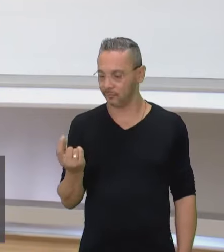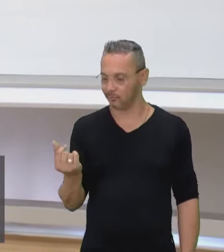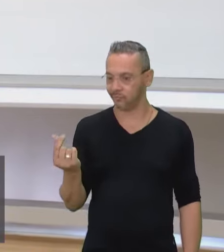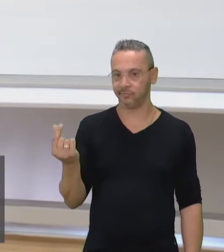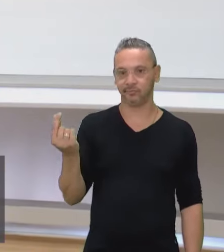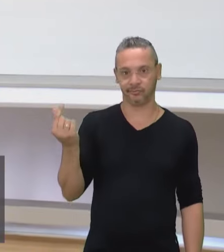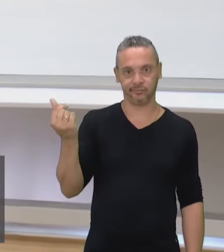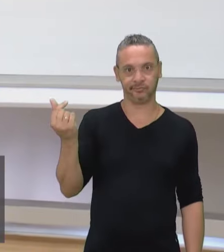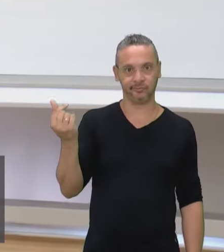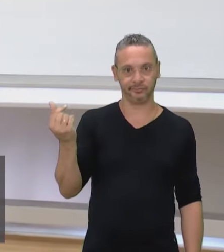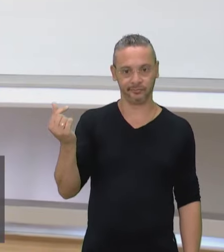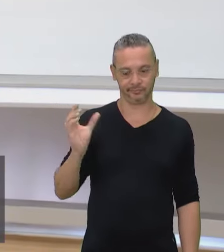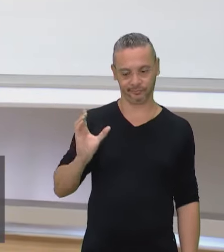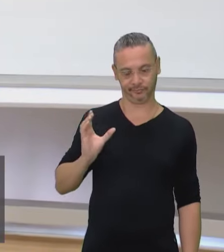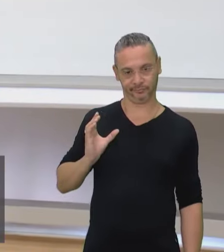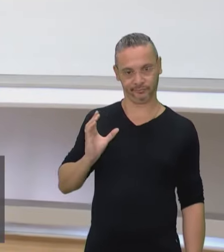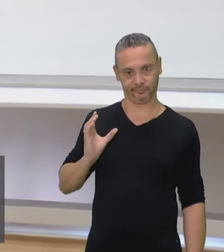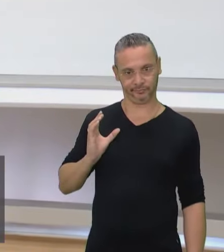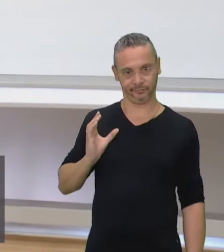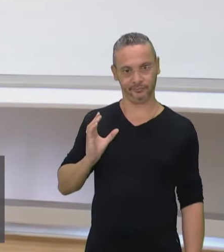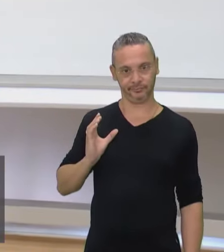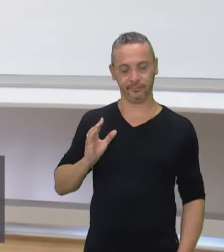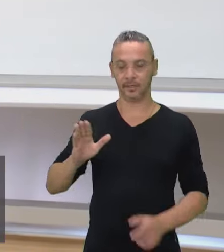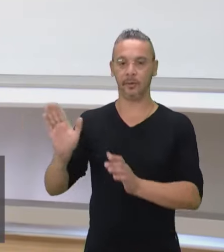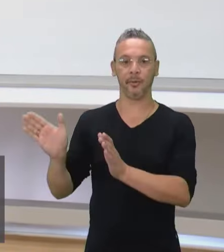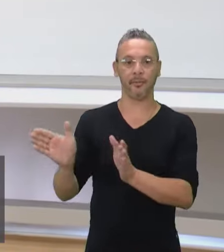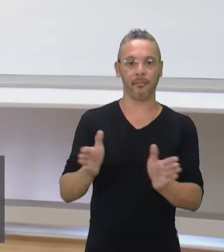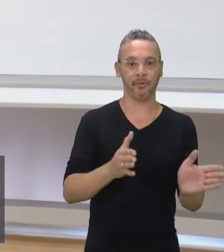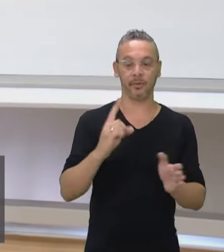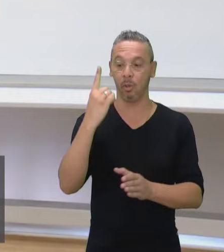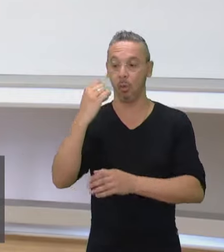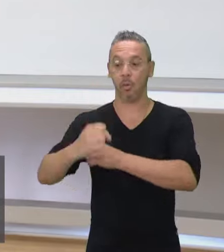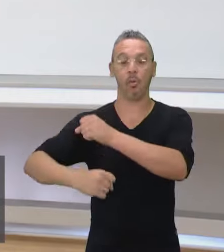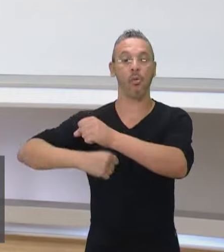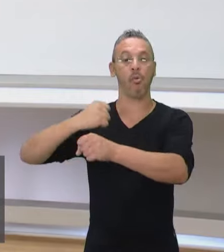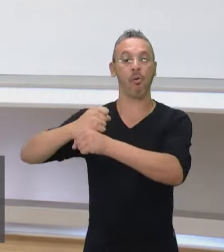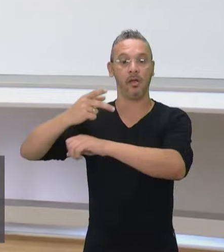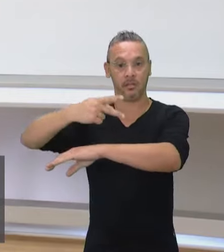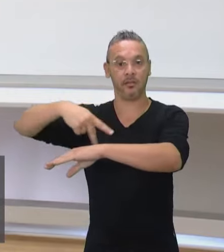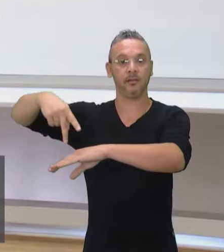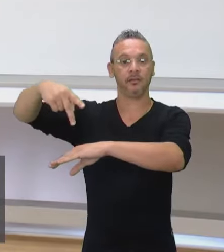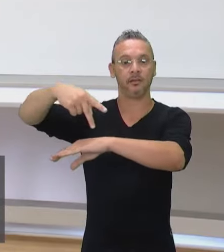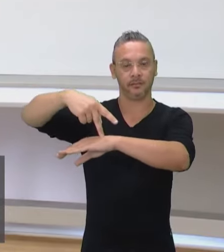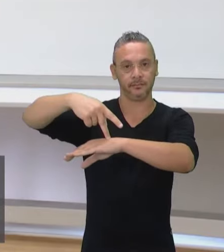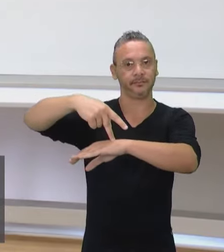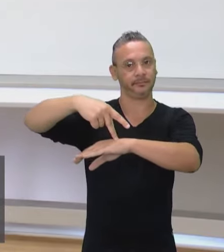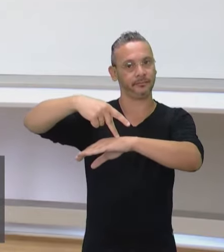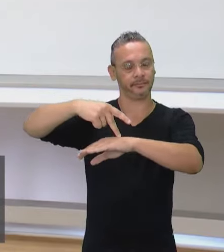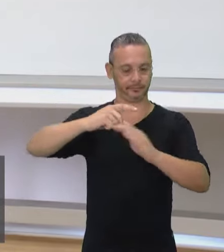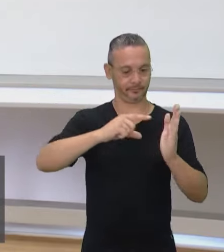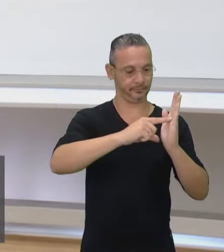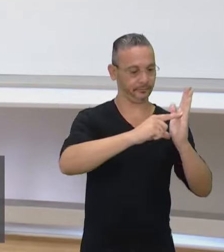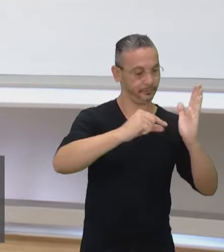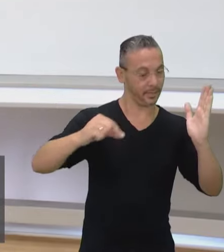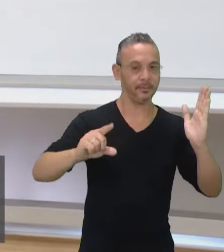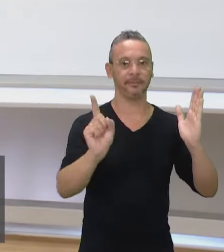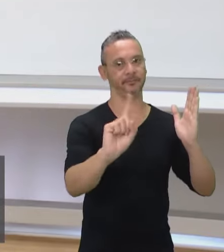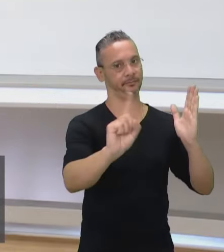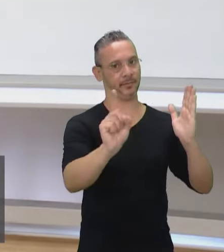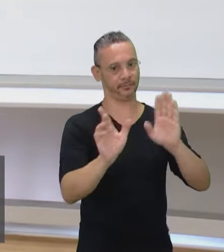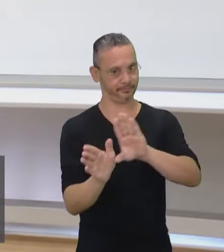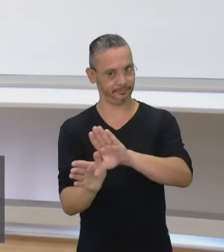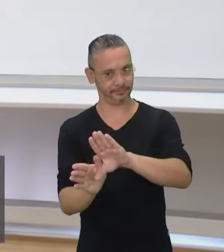né? Mas não é qualquer riqueza, né? A riqueza produzida em um ano, mas não é a riqueza do PIB, que como eu expliquei para vocês no slide, a riqueza